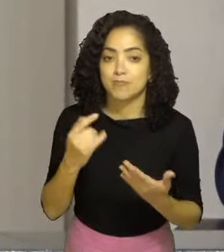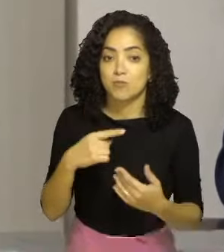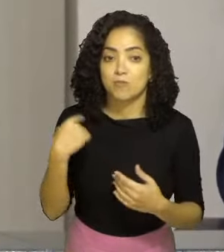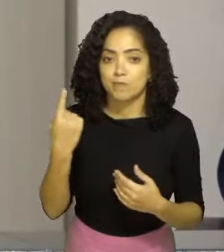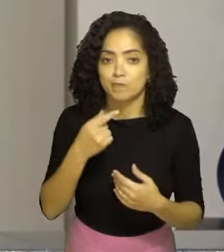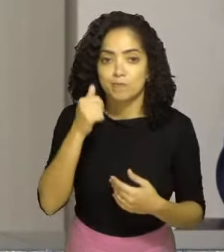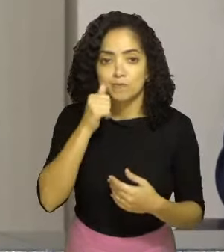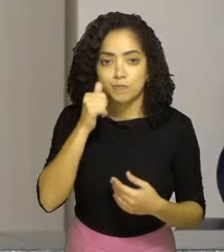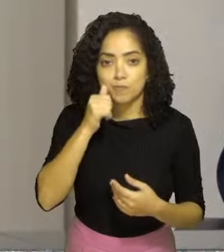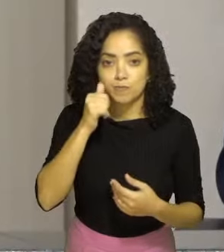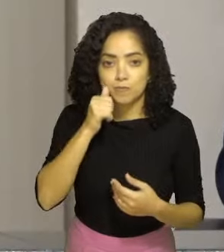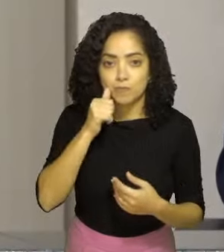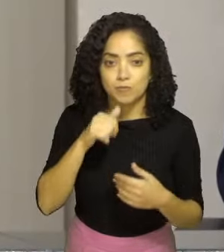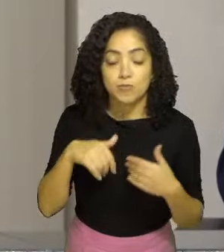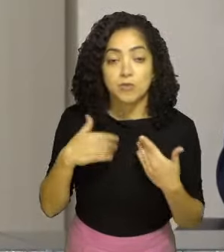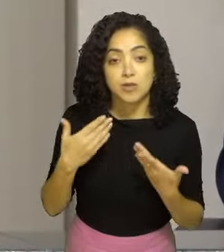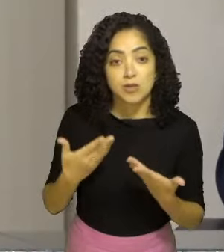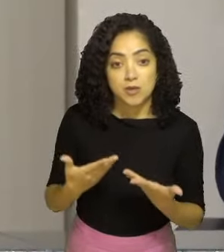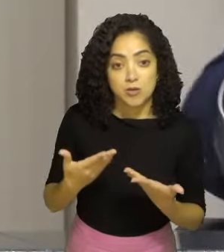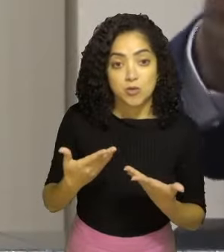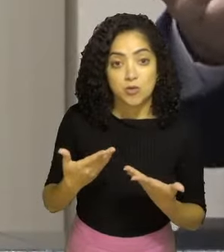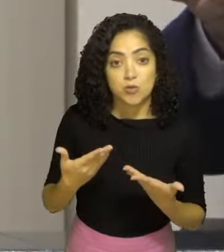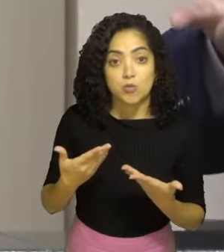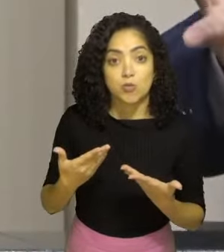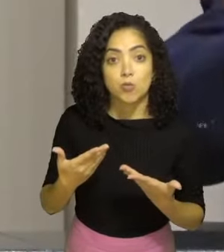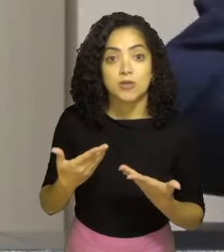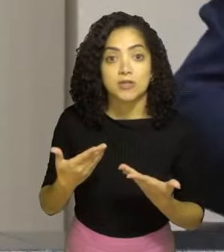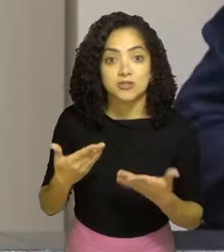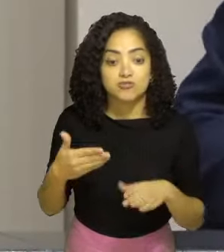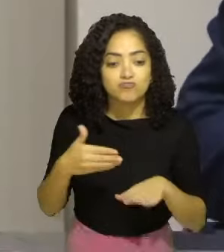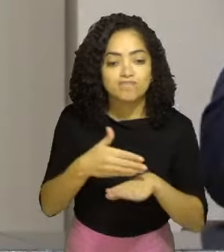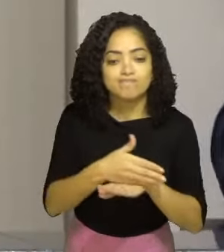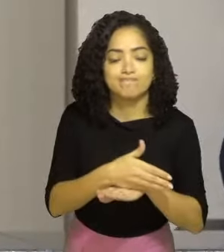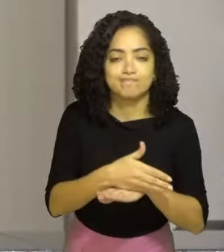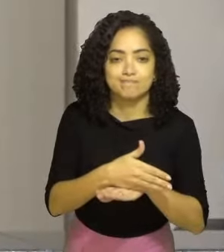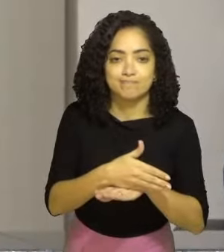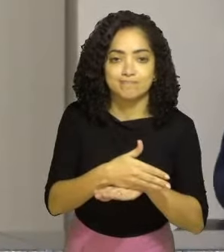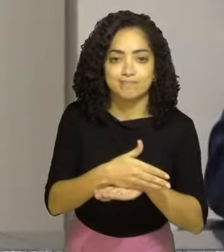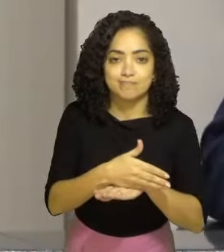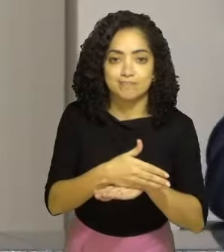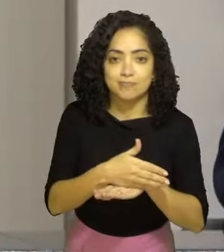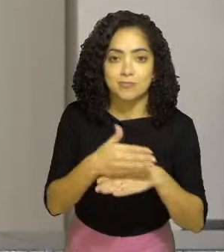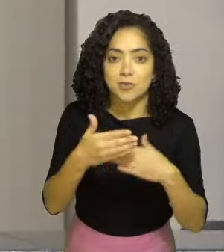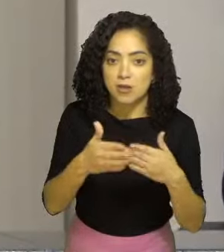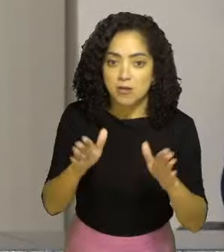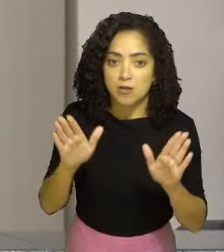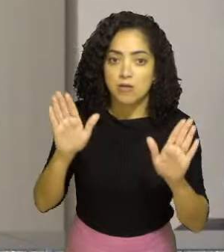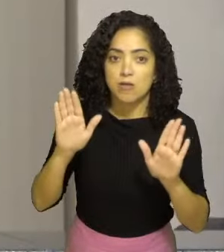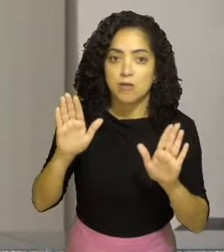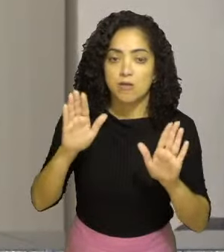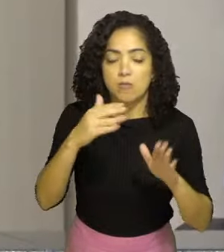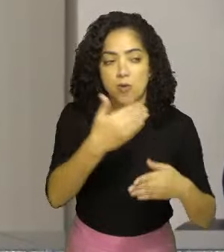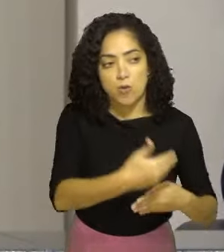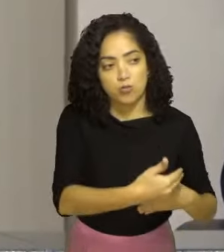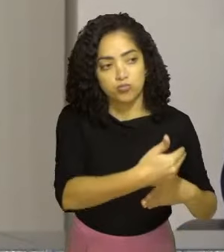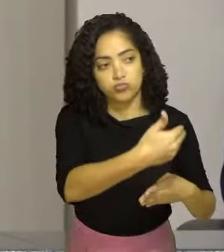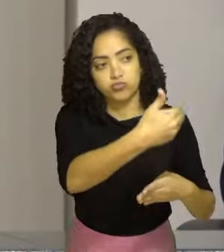mulheres. Porque quando a gente entra no hall de entrada, nós temos uma parede enorme